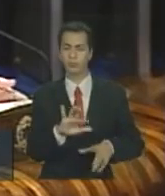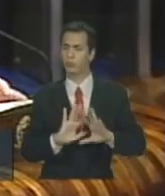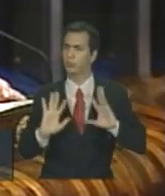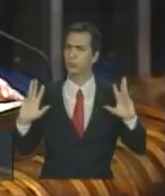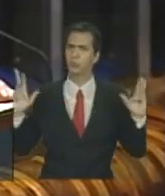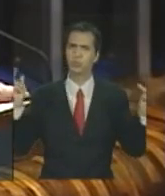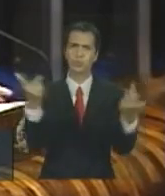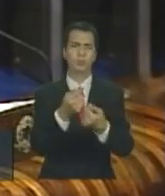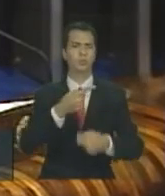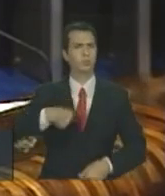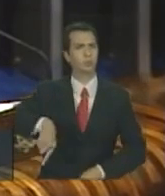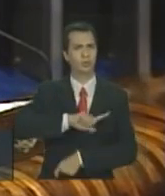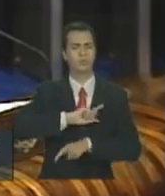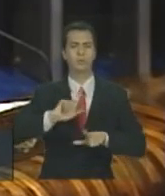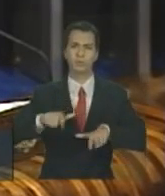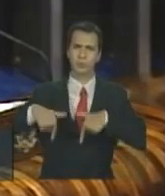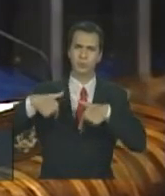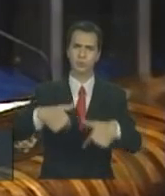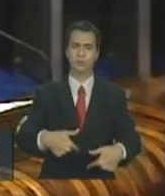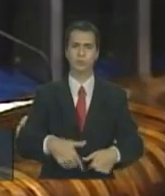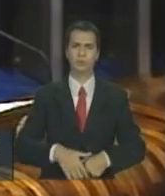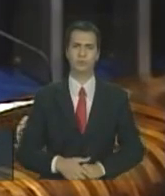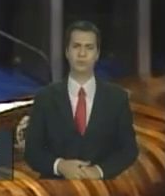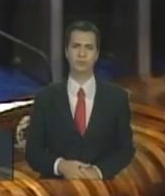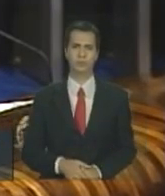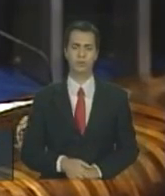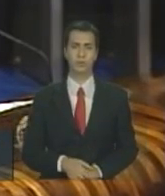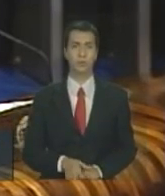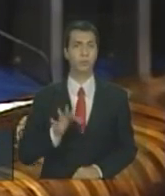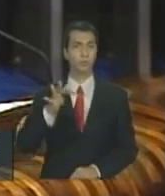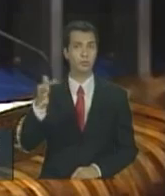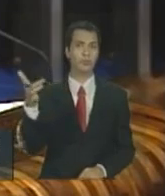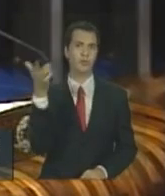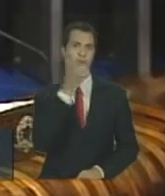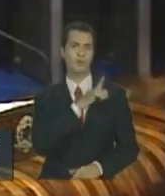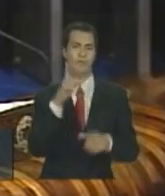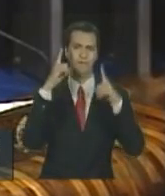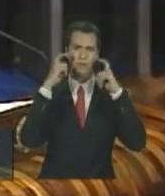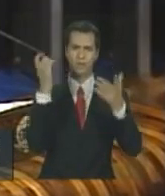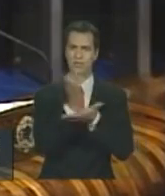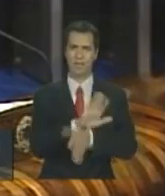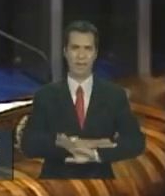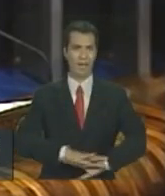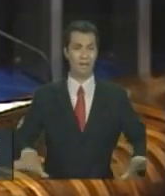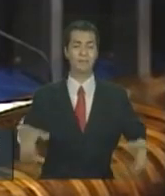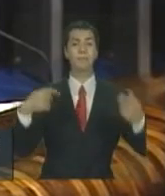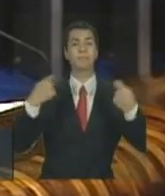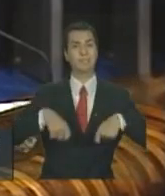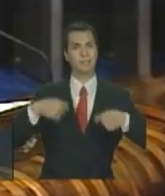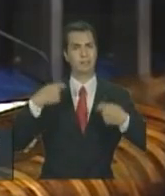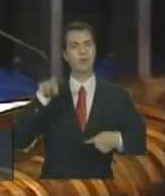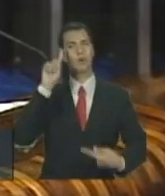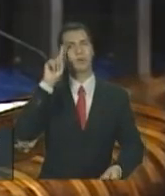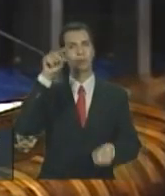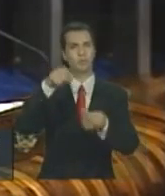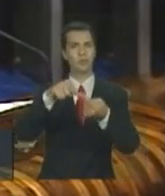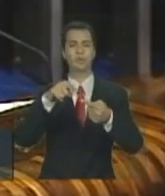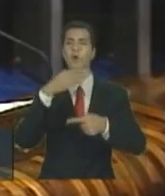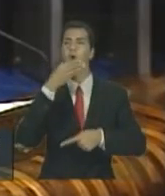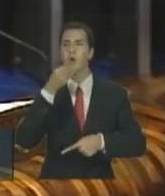um objetivo que só será, de fato, efetivado se nós contarmos com o apoio